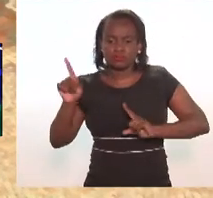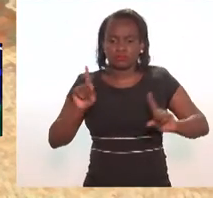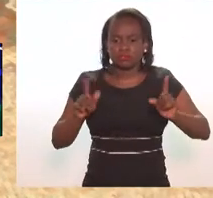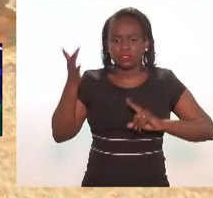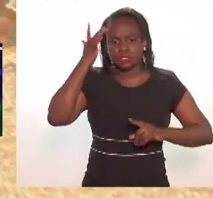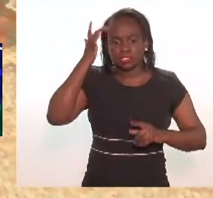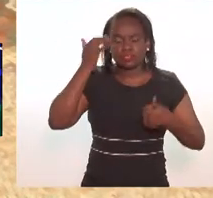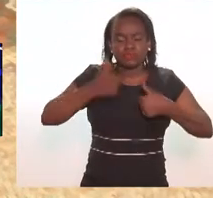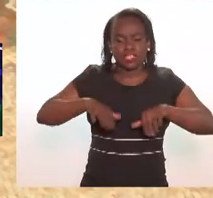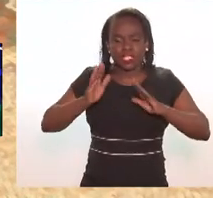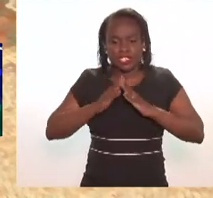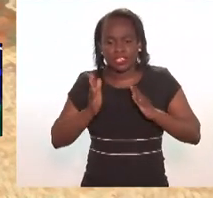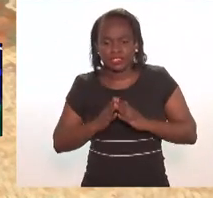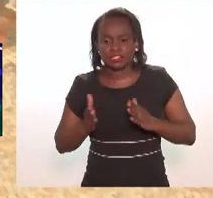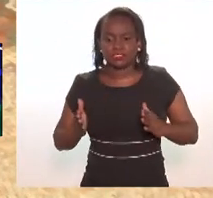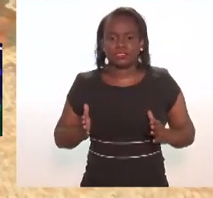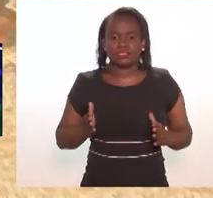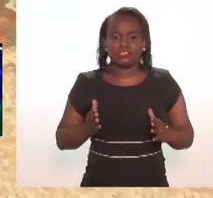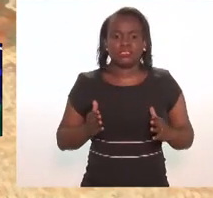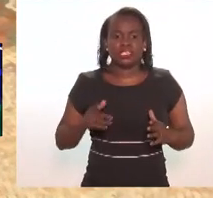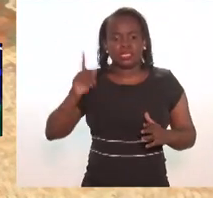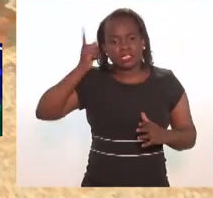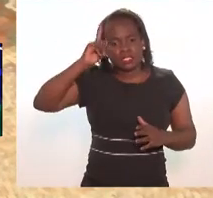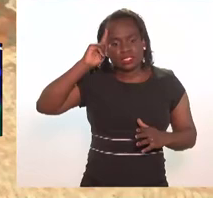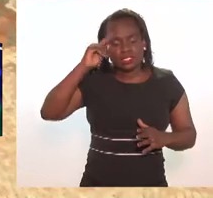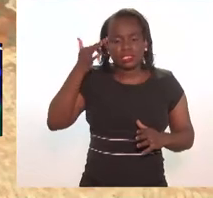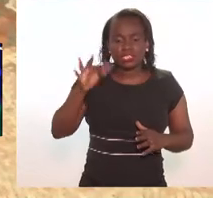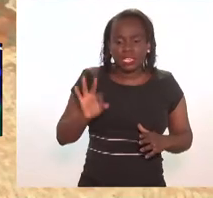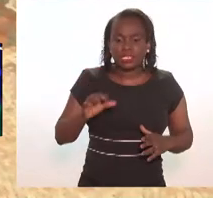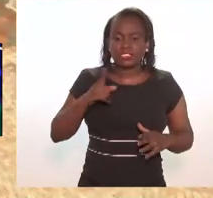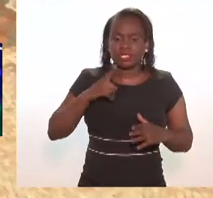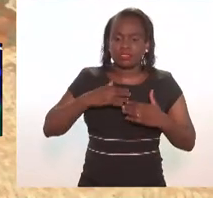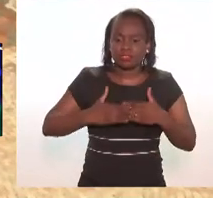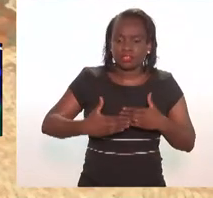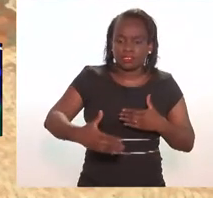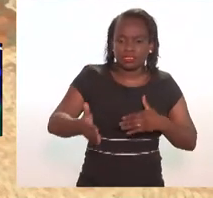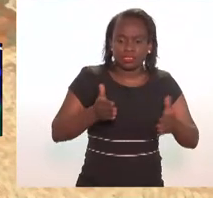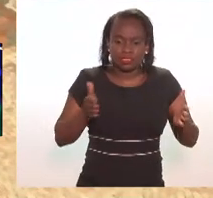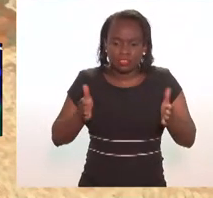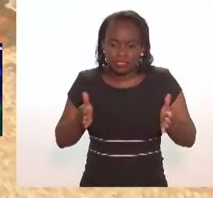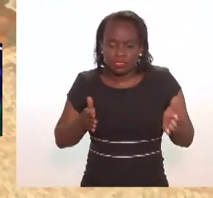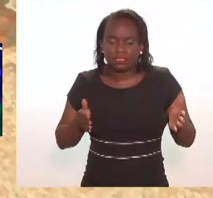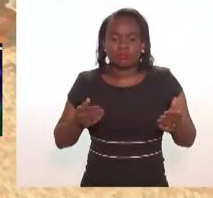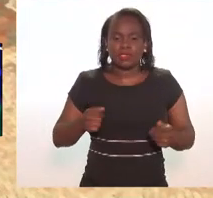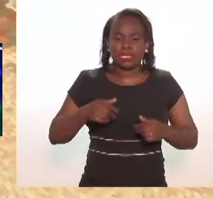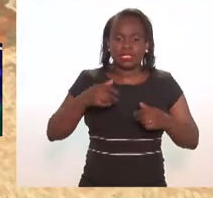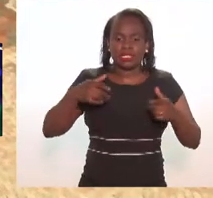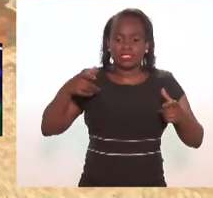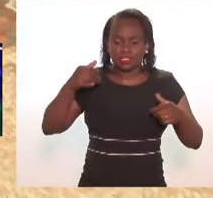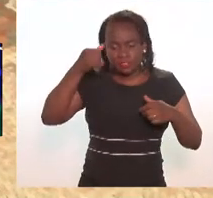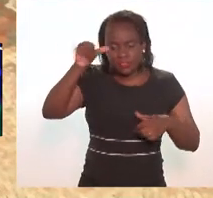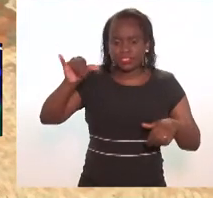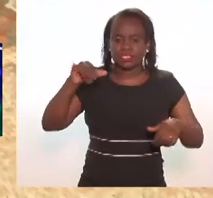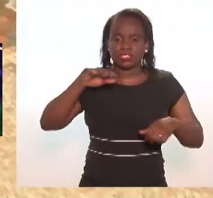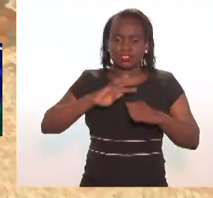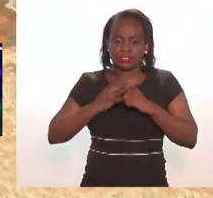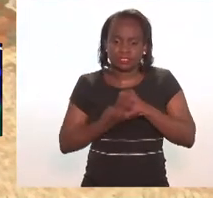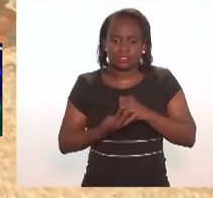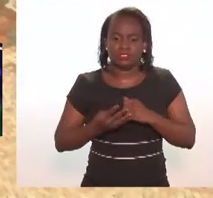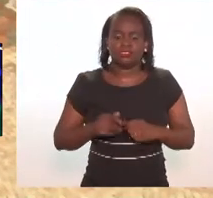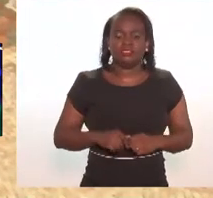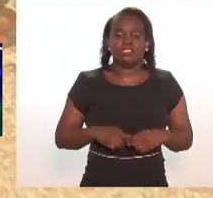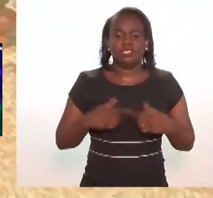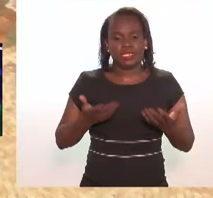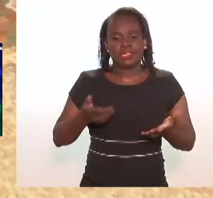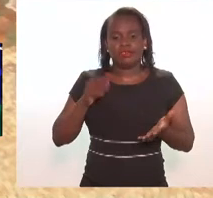prudência, ficar em casa. Né? São 10 dias aí que nós teremos para ampliar o combate ao coronavírus. Então, foi